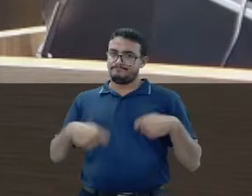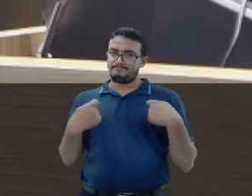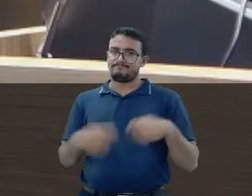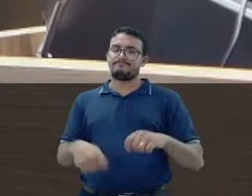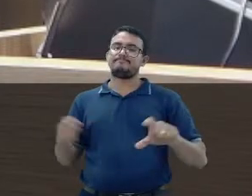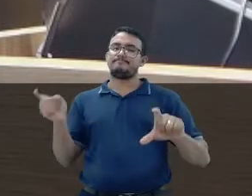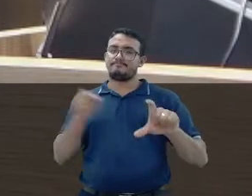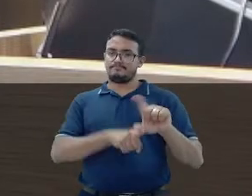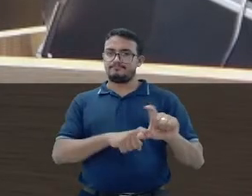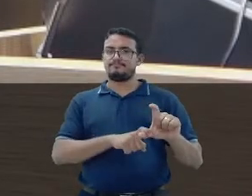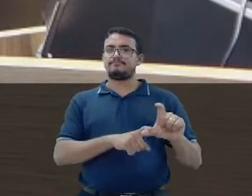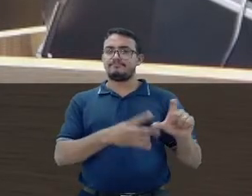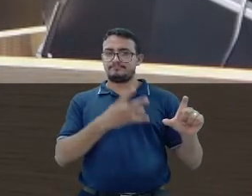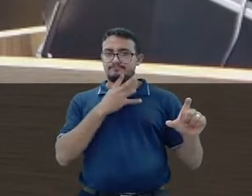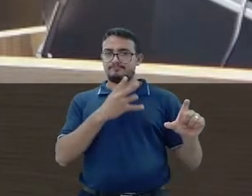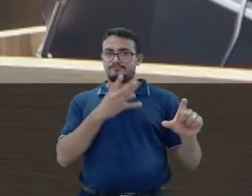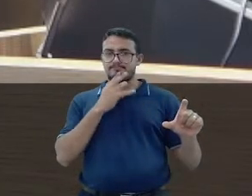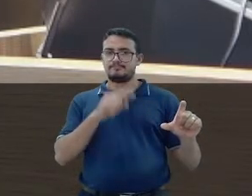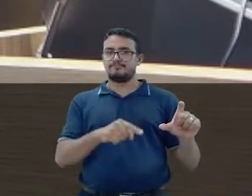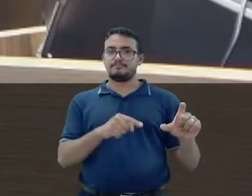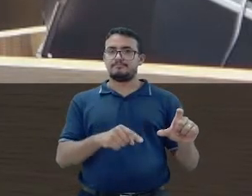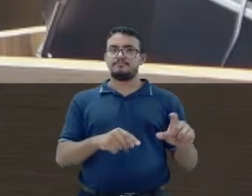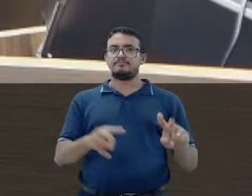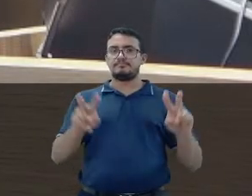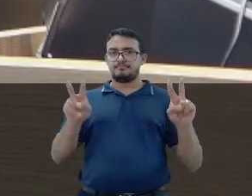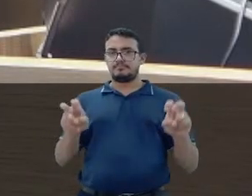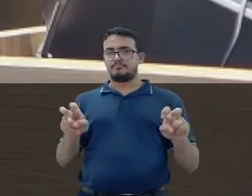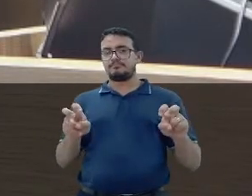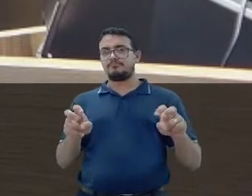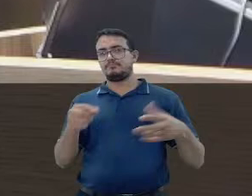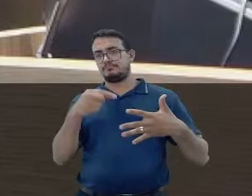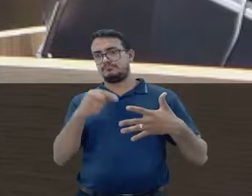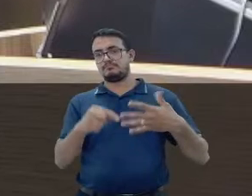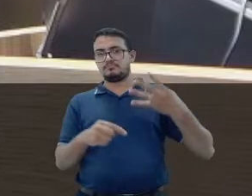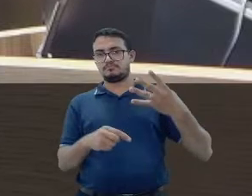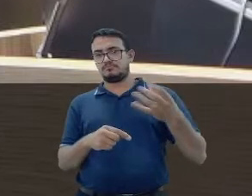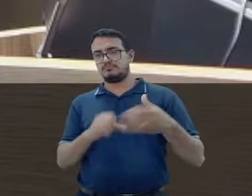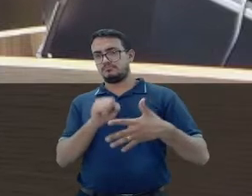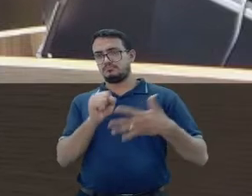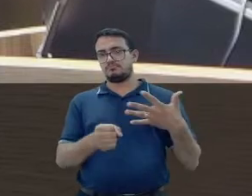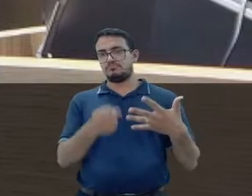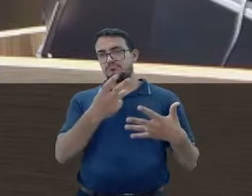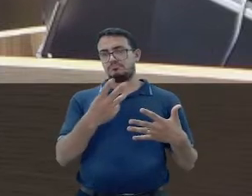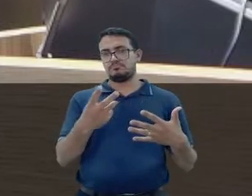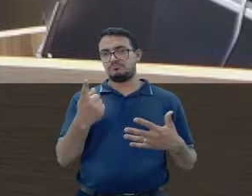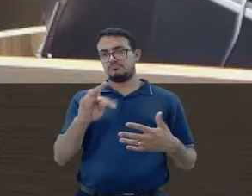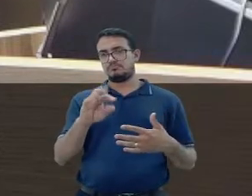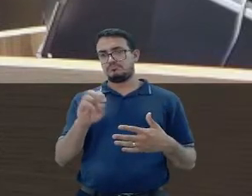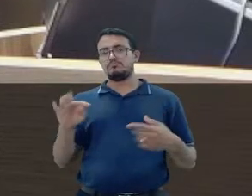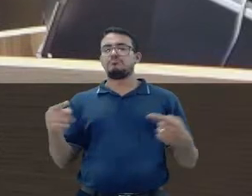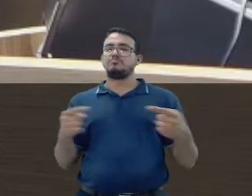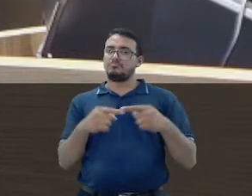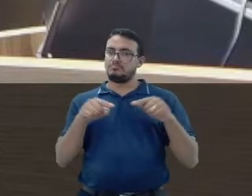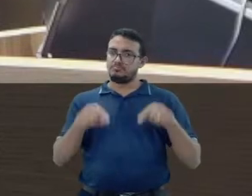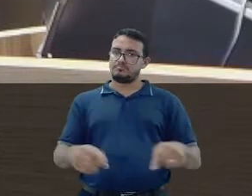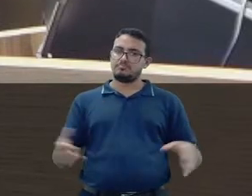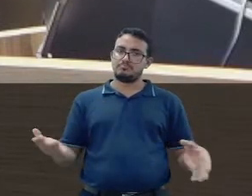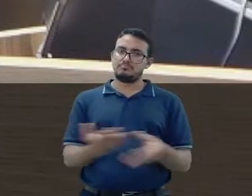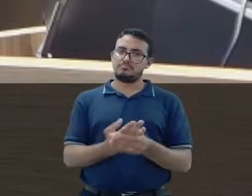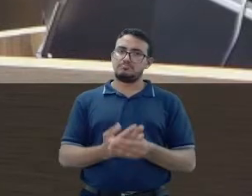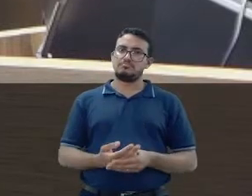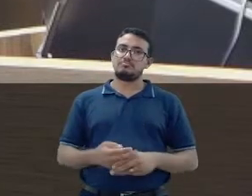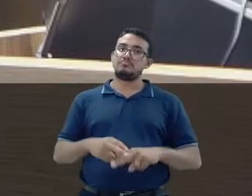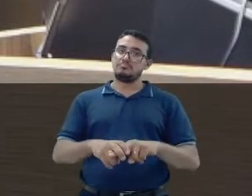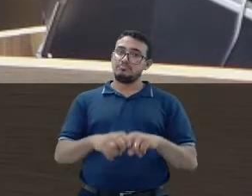nos termos previstos aqui nos itens 4 e 6 da súmula 331 do TST, aplicável ao caso. De outro prisma, portanto,